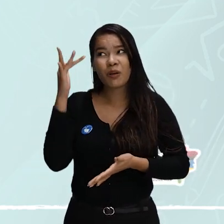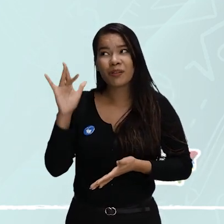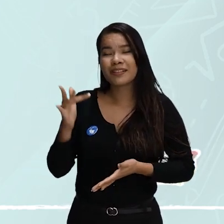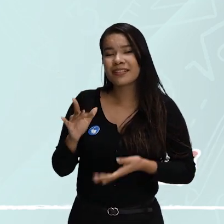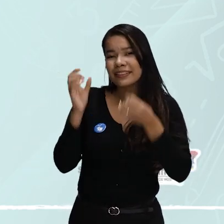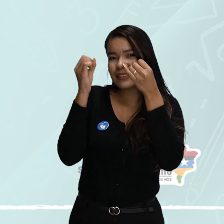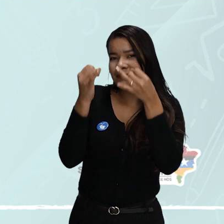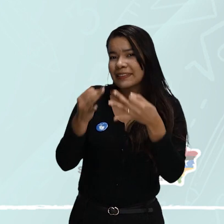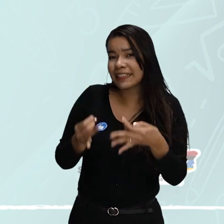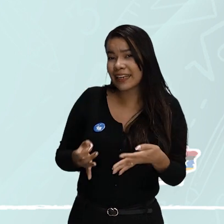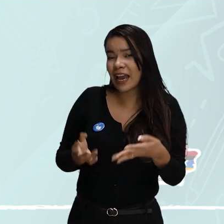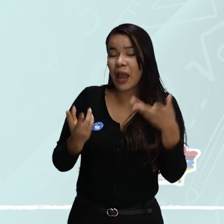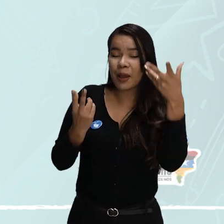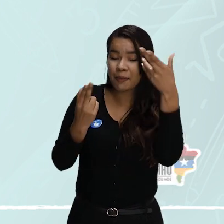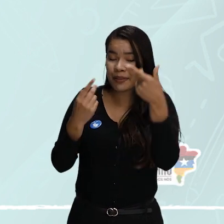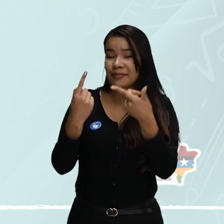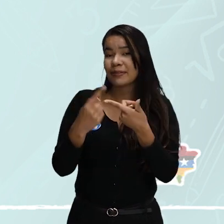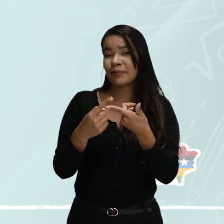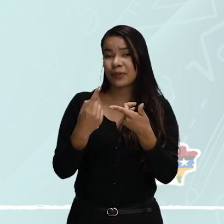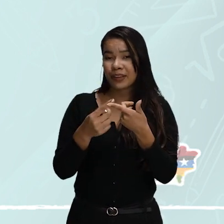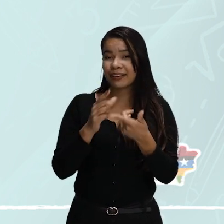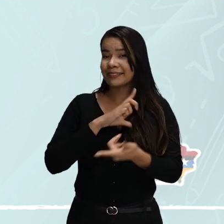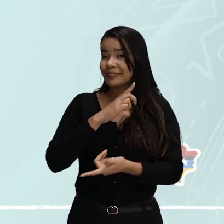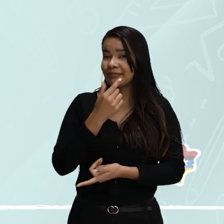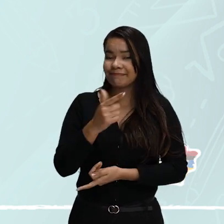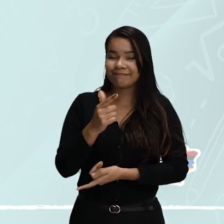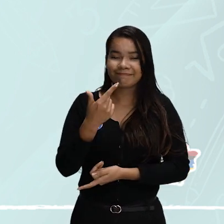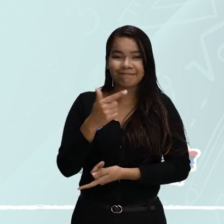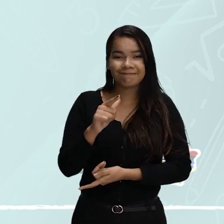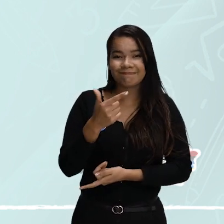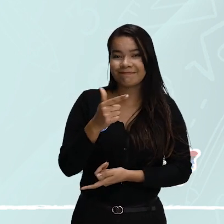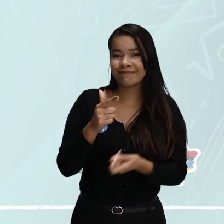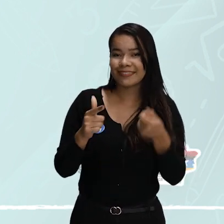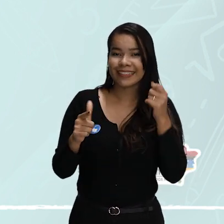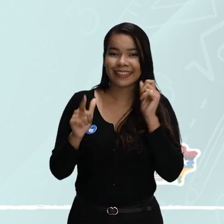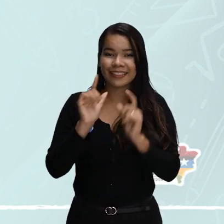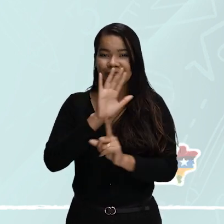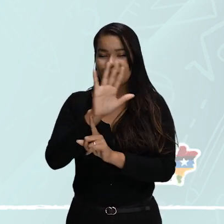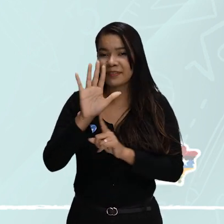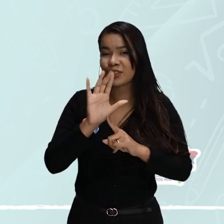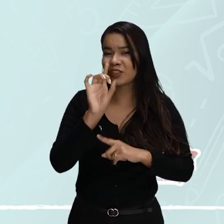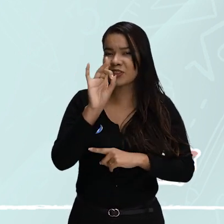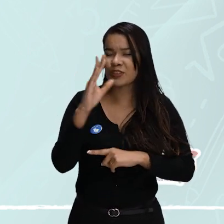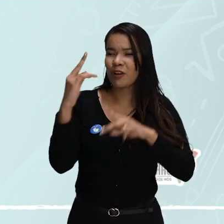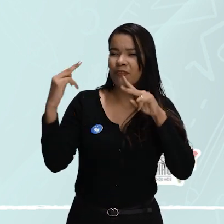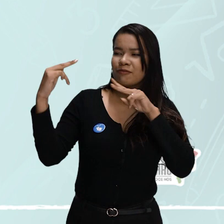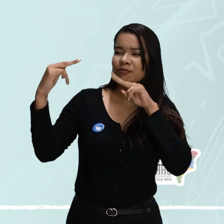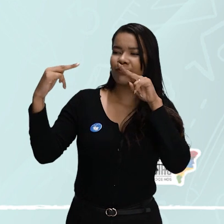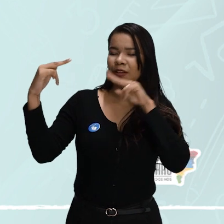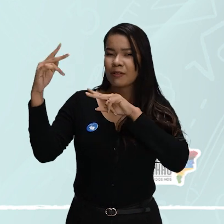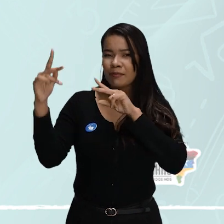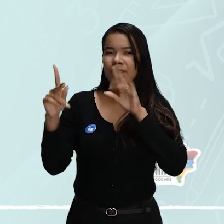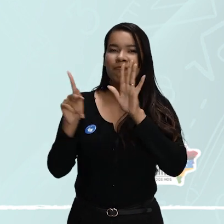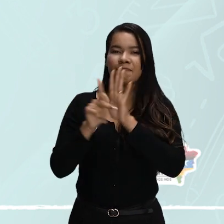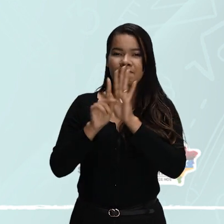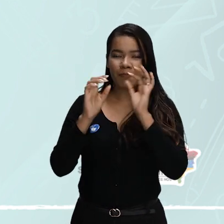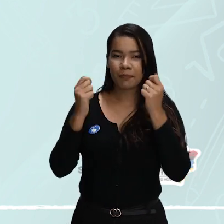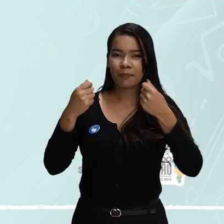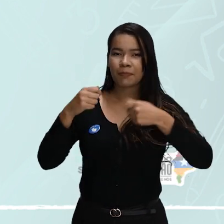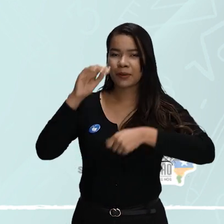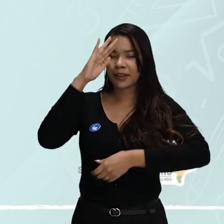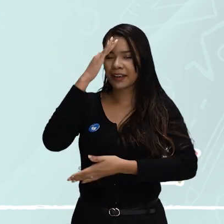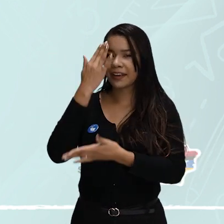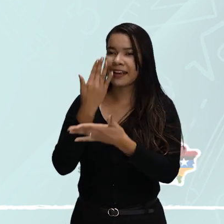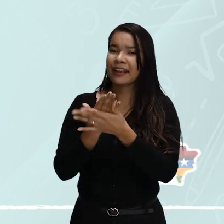dizer. Mesmo porque não tem graça, só se vendo pode crer.